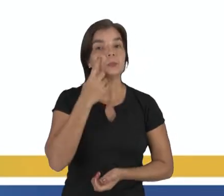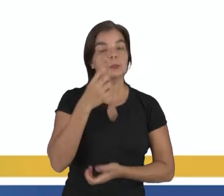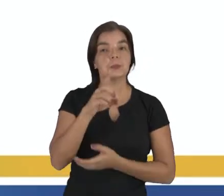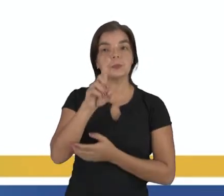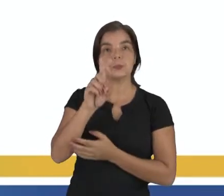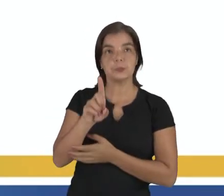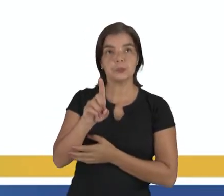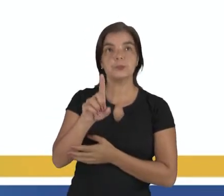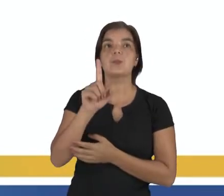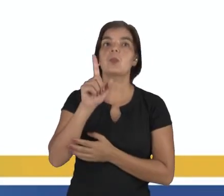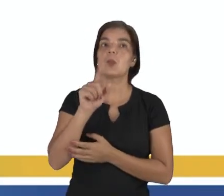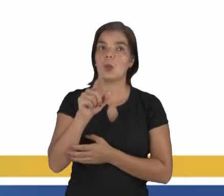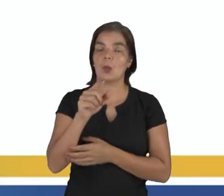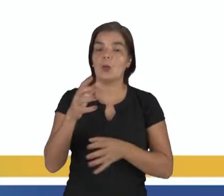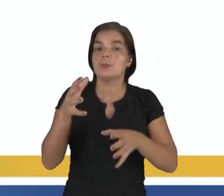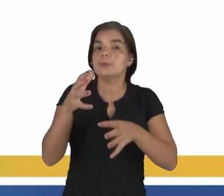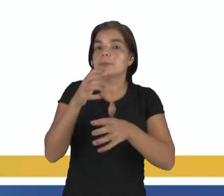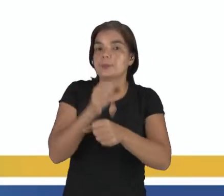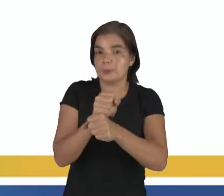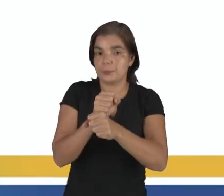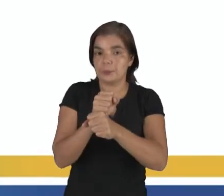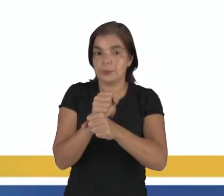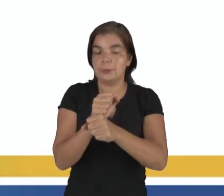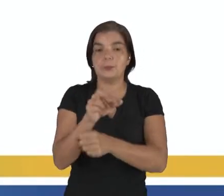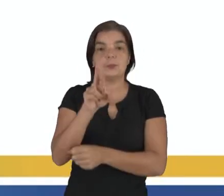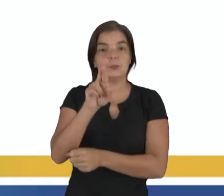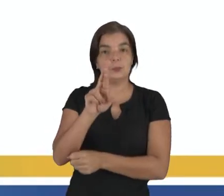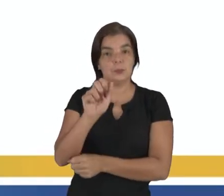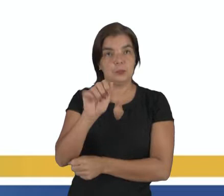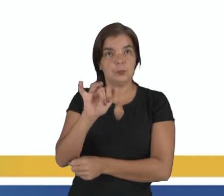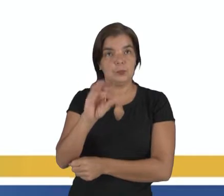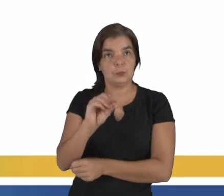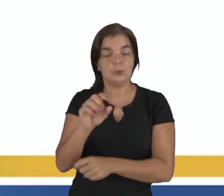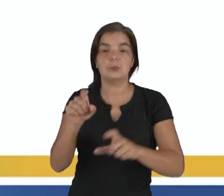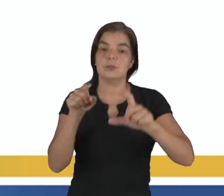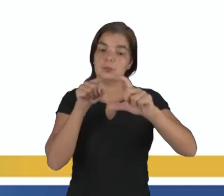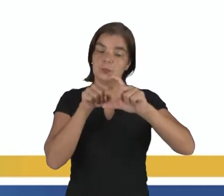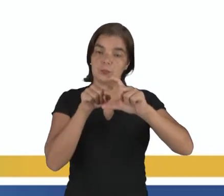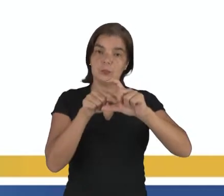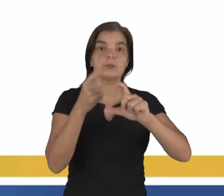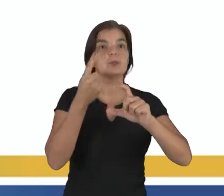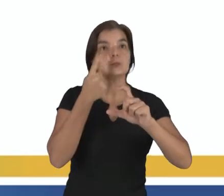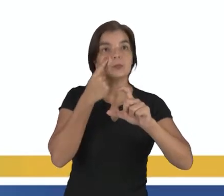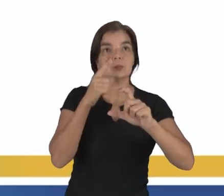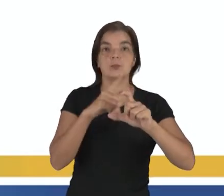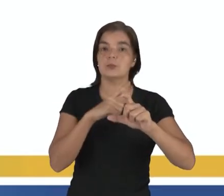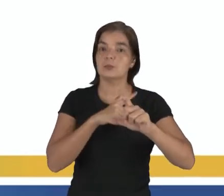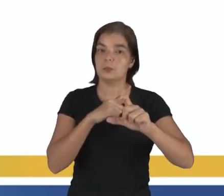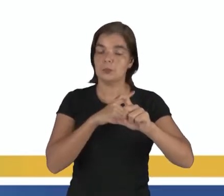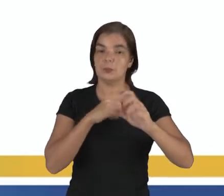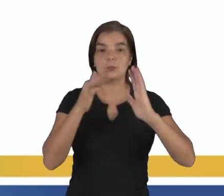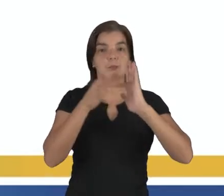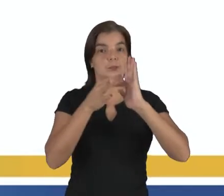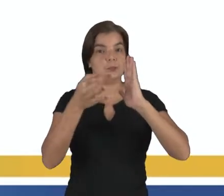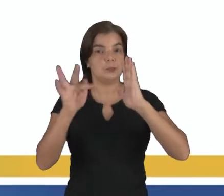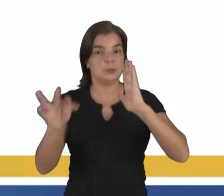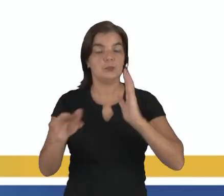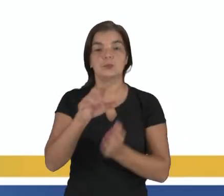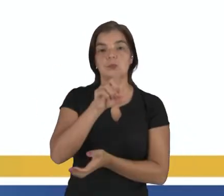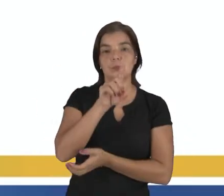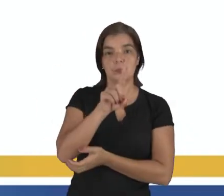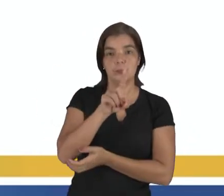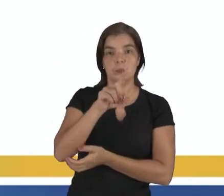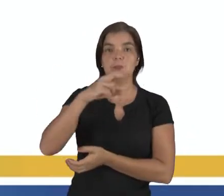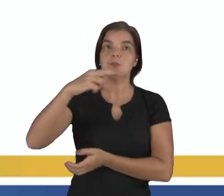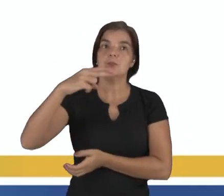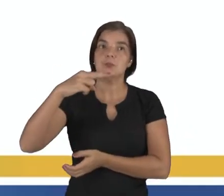Observe que o diâmetro é a soma do raio da circunferência. Logo, nós vamos ter o